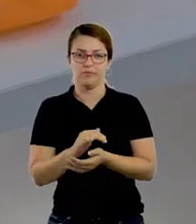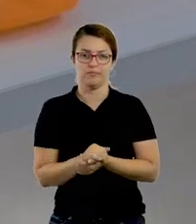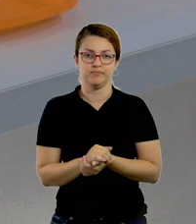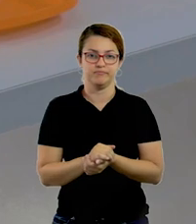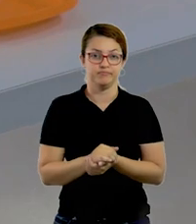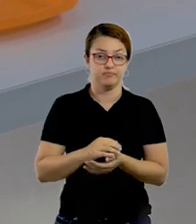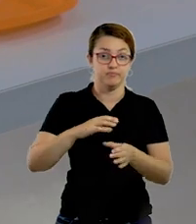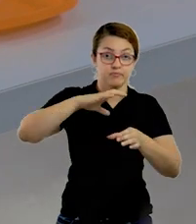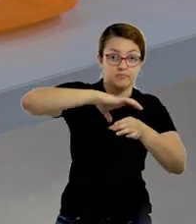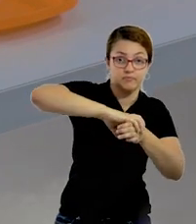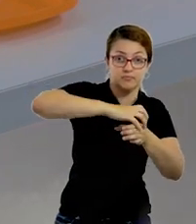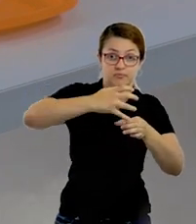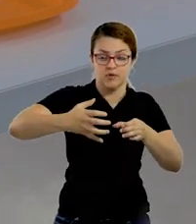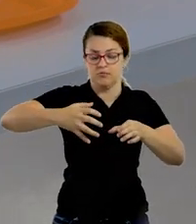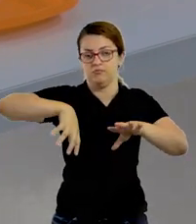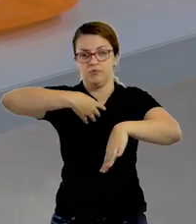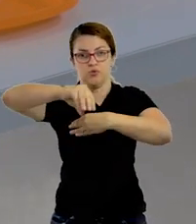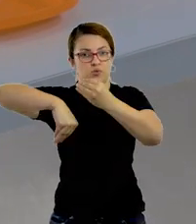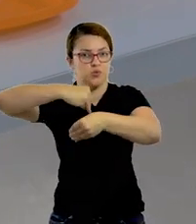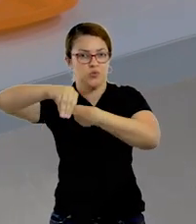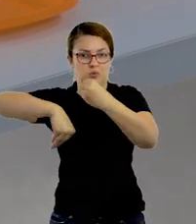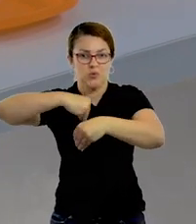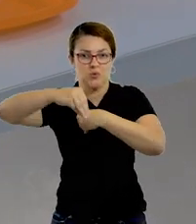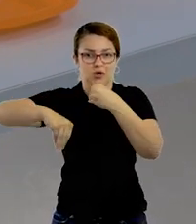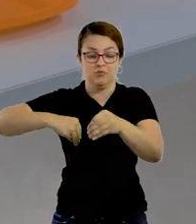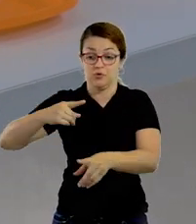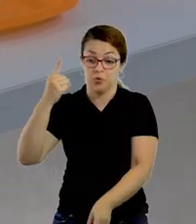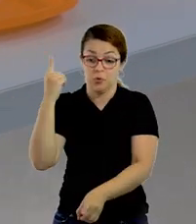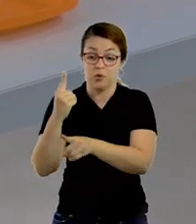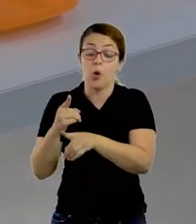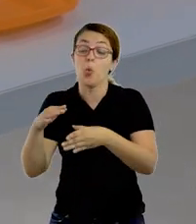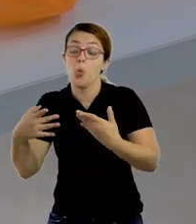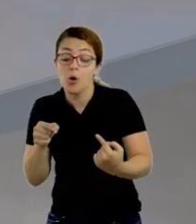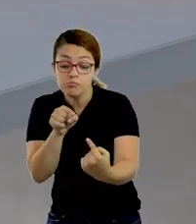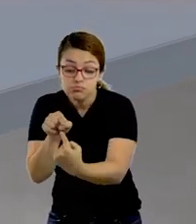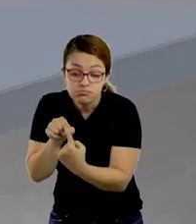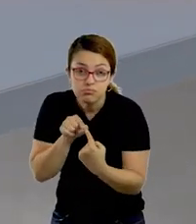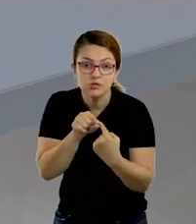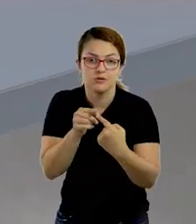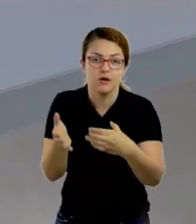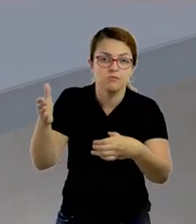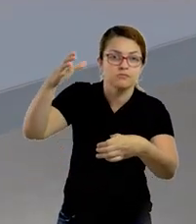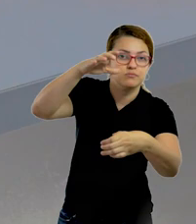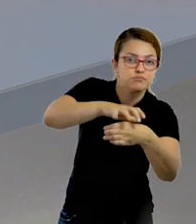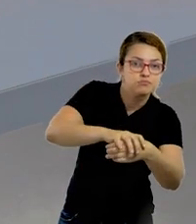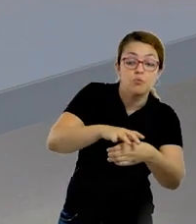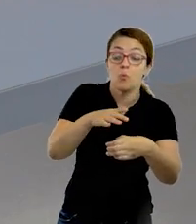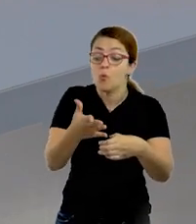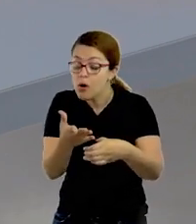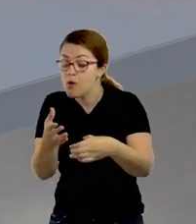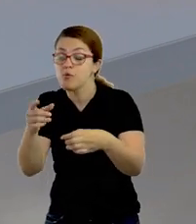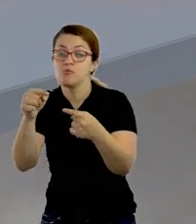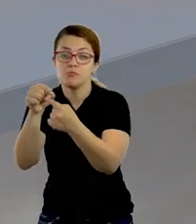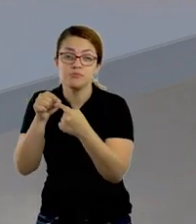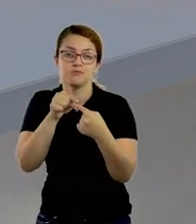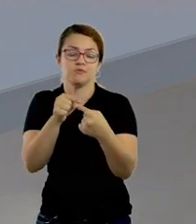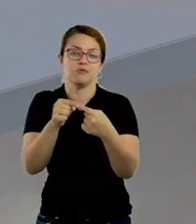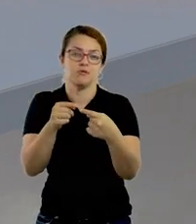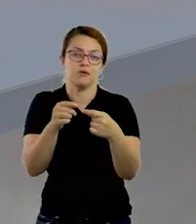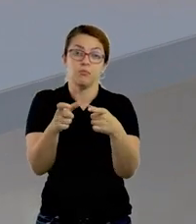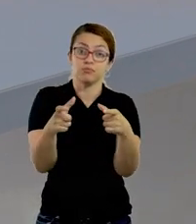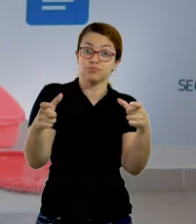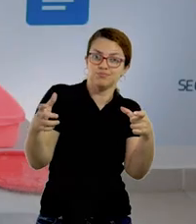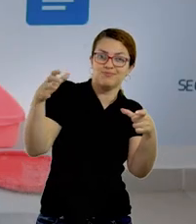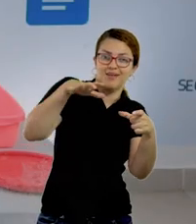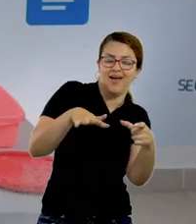vão tirar as tampas e deixar tudo misturado para que elas encontrem o pote correto. Então eles vão testar para ver em qual dá certo. Quando ele encontrar,